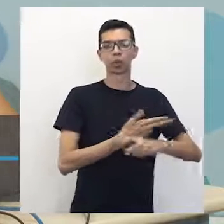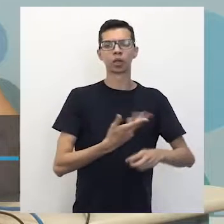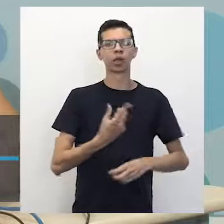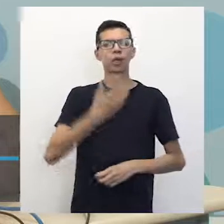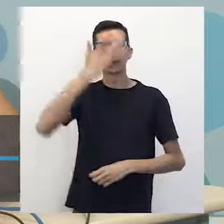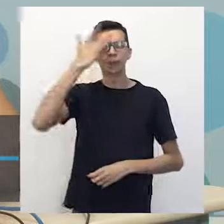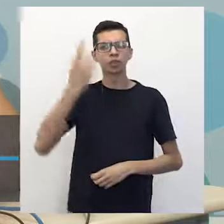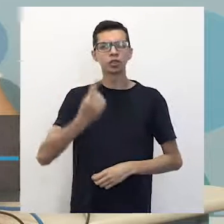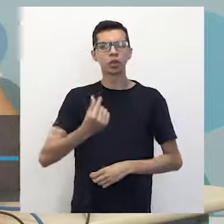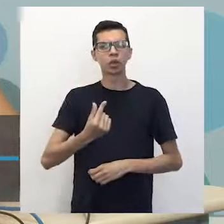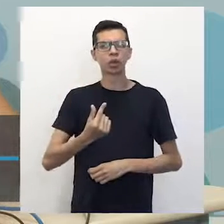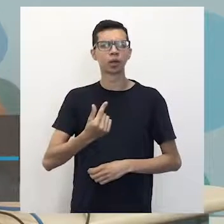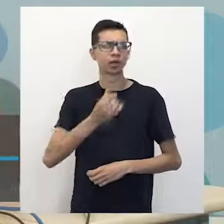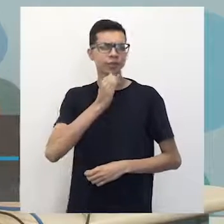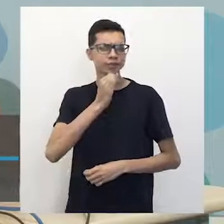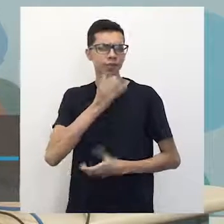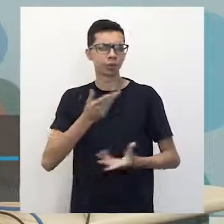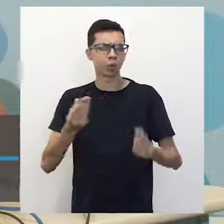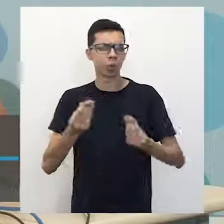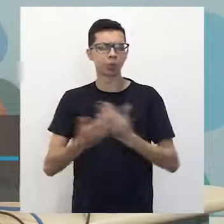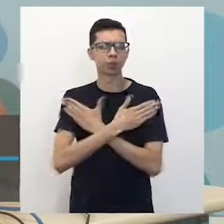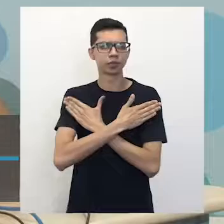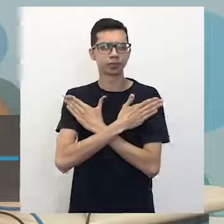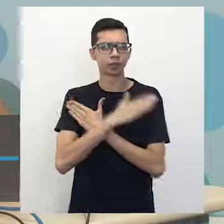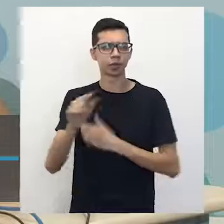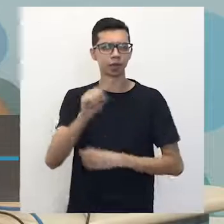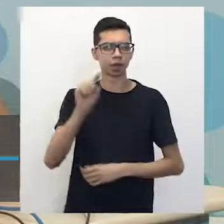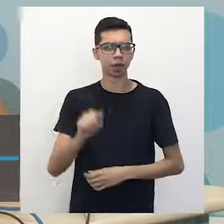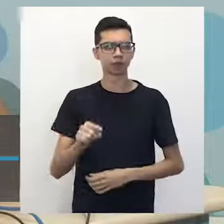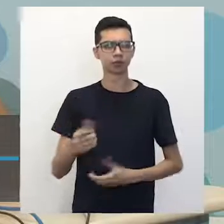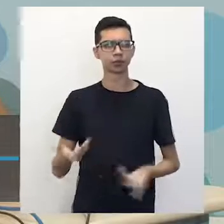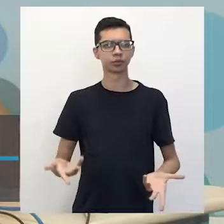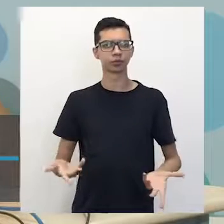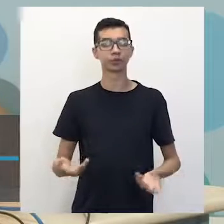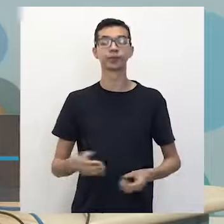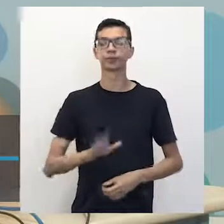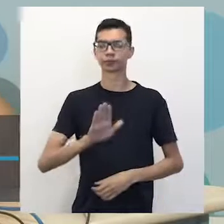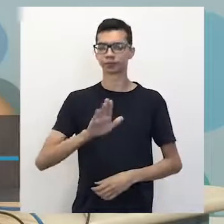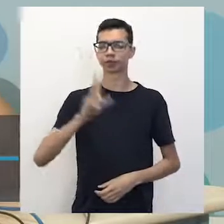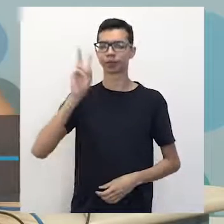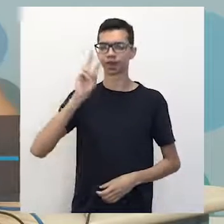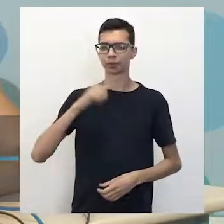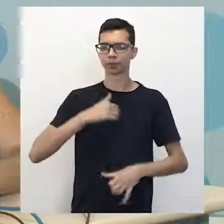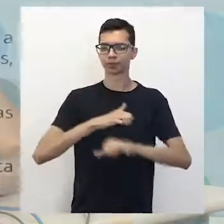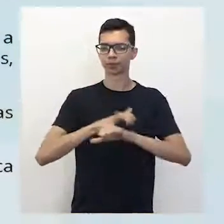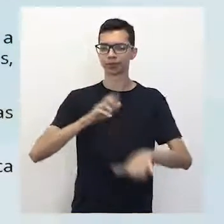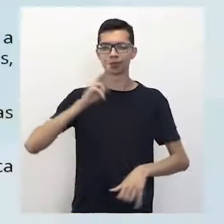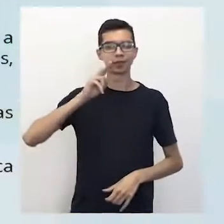tá? Então, olha só. Lembra que eu falei que a gente ia fazer uma leitura compartilhada rapidinho? Chegou a hora.